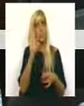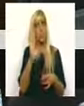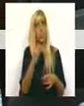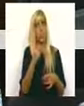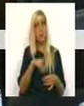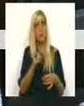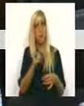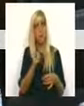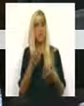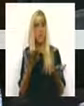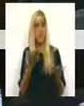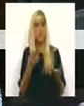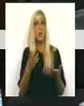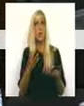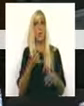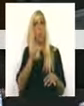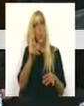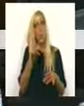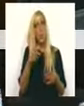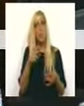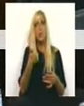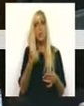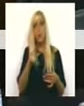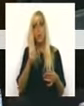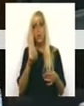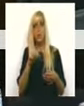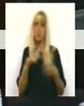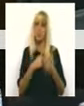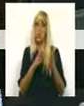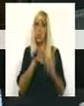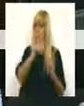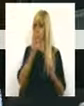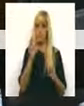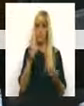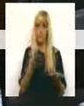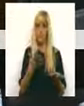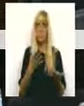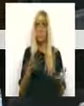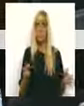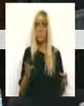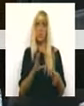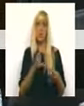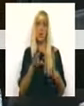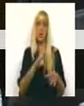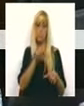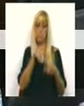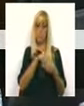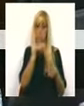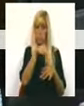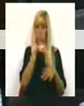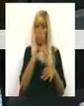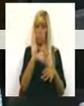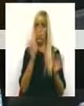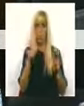perante o Conselho, perante Bornes da Guiar e perante toda esta região, faz parte de um contrato de concessão que